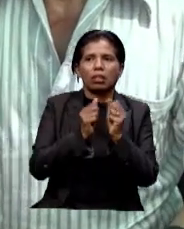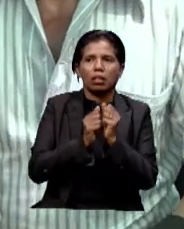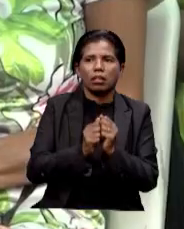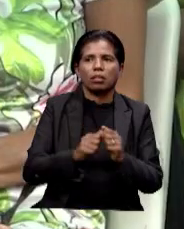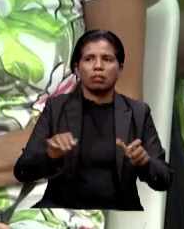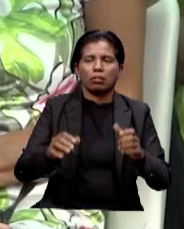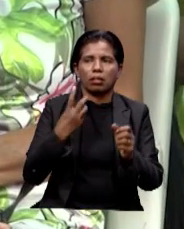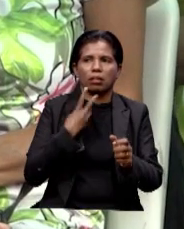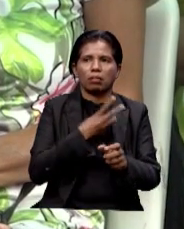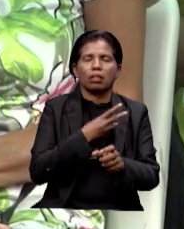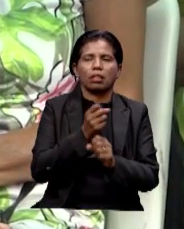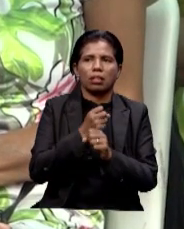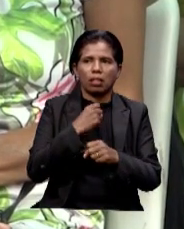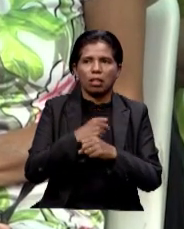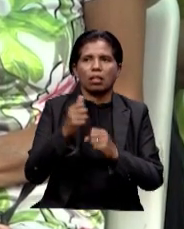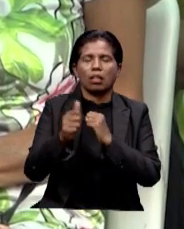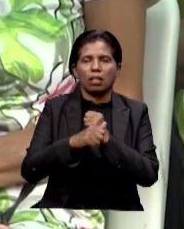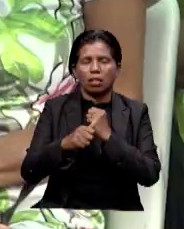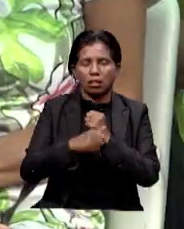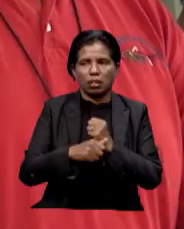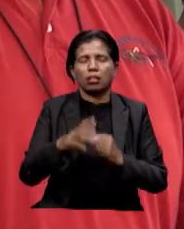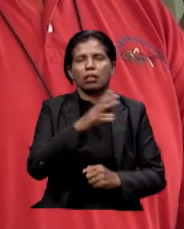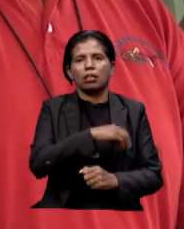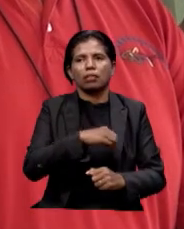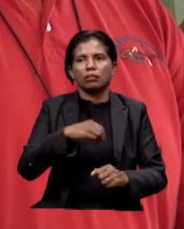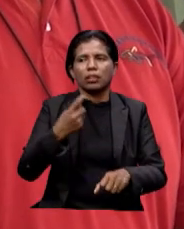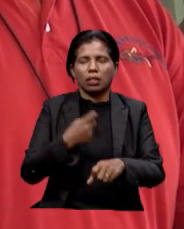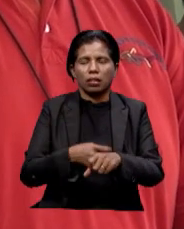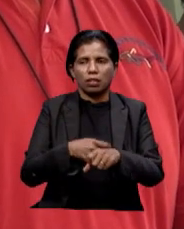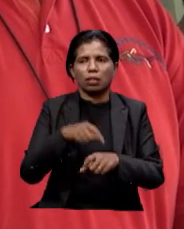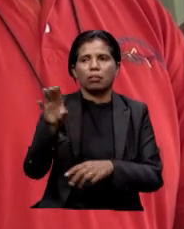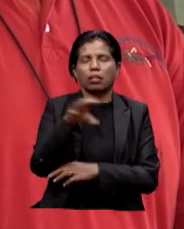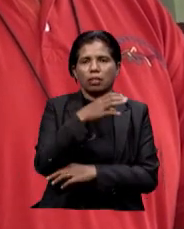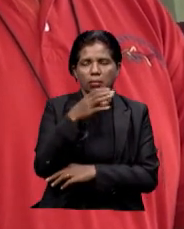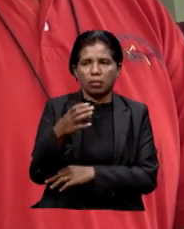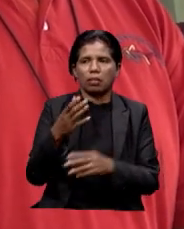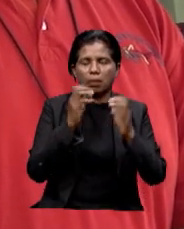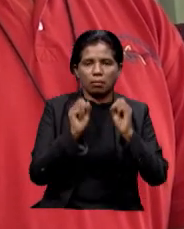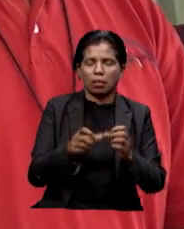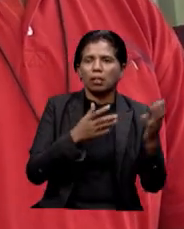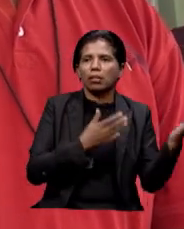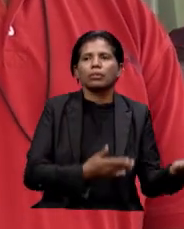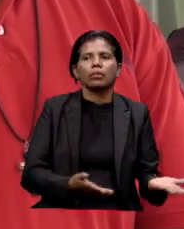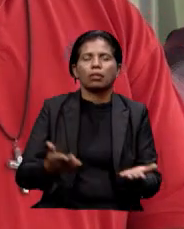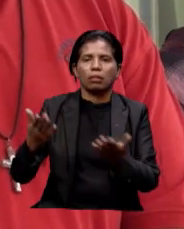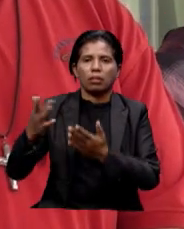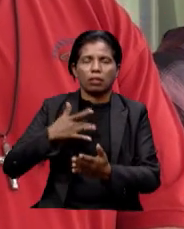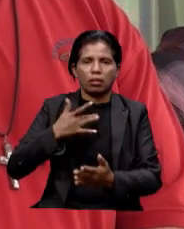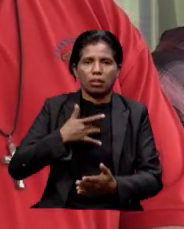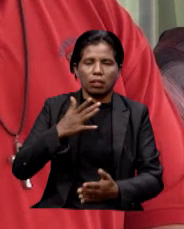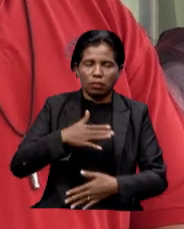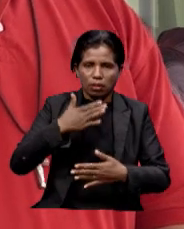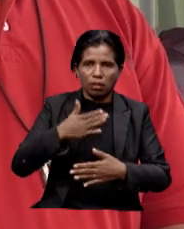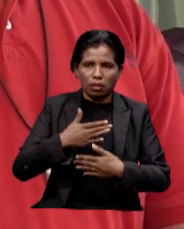coopera, a tuitania ação, obra caridade, e a tempo natal, né, bele lori, sentido ida, solo com os beita